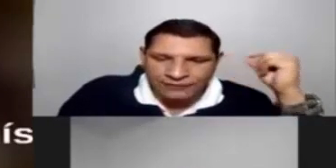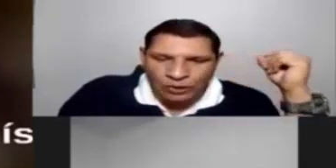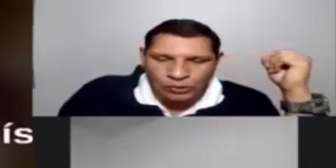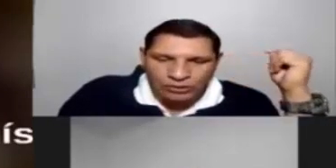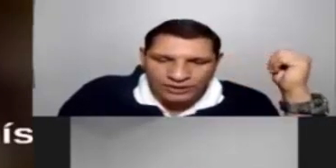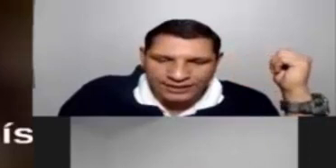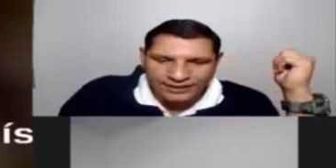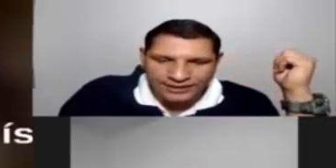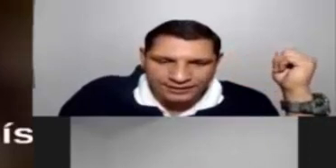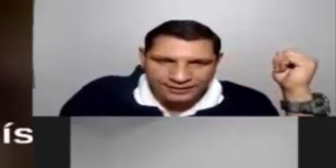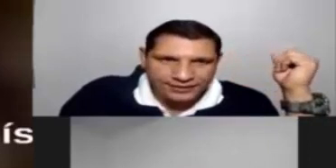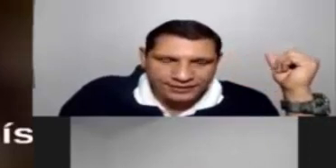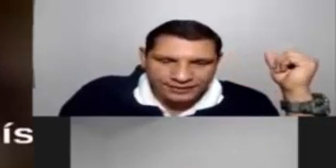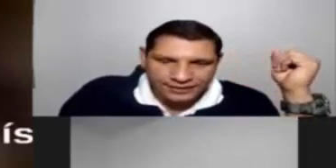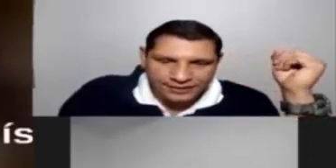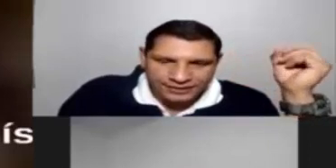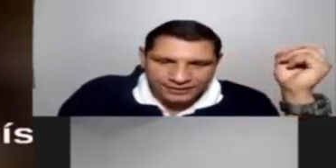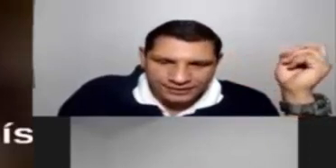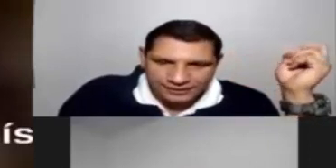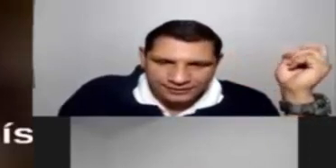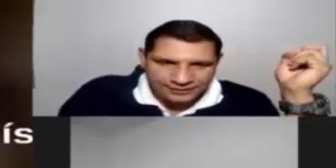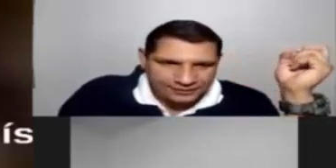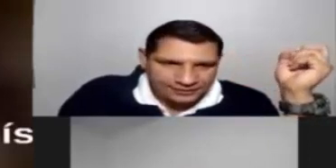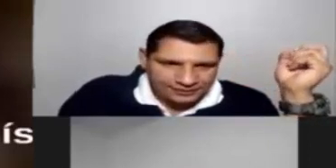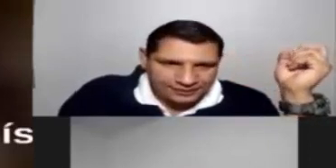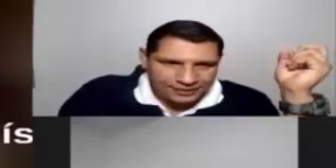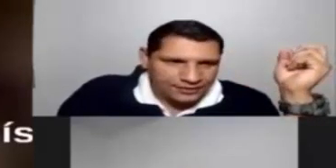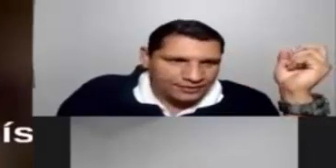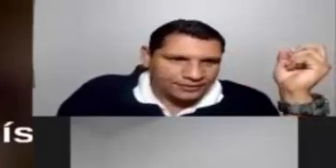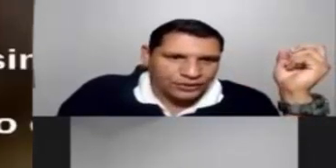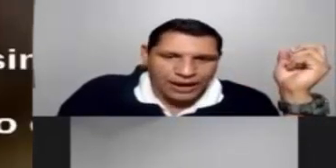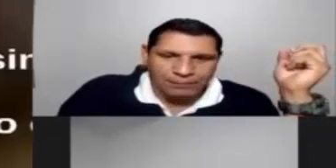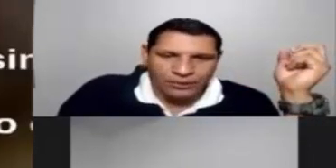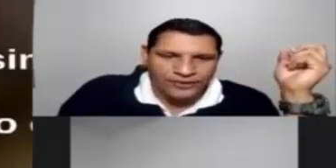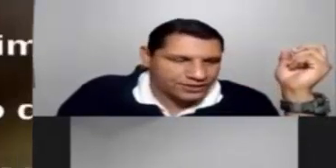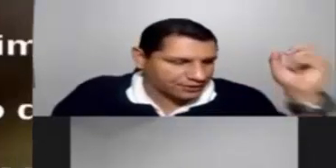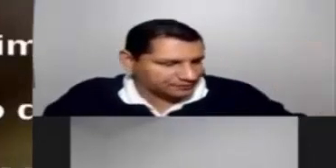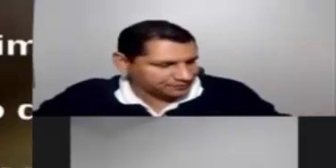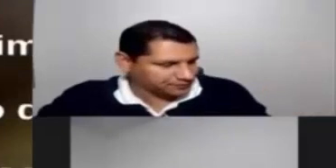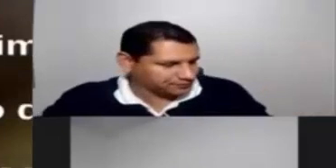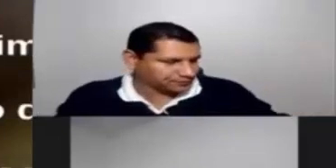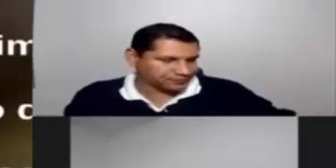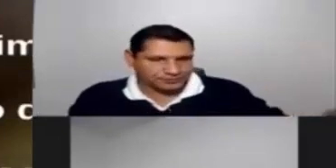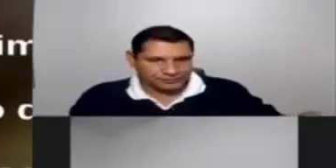Jaqueline quer falar alguma coisa, Jaqueline? Oi, quero sim. Então, aproveite.